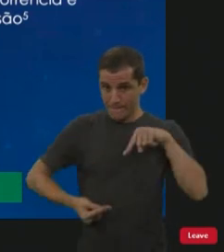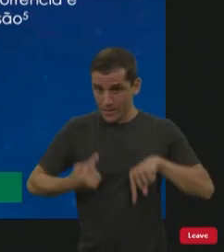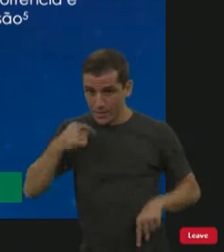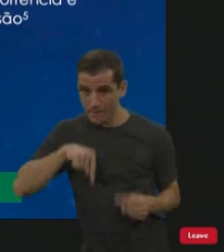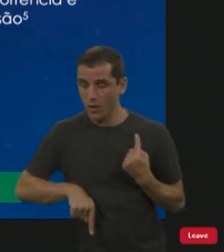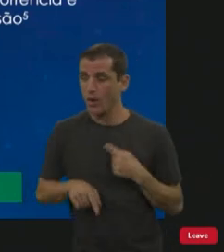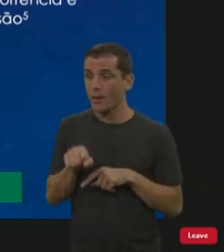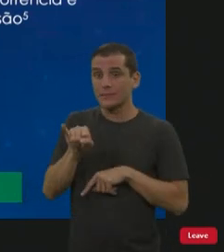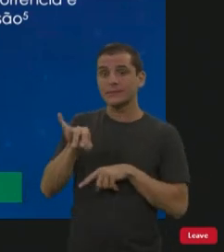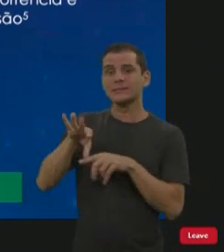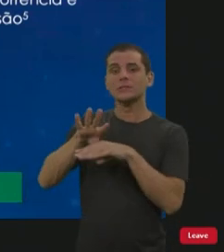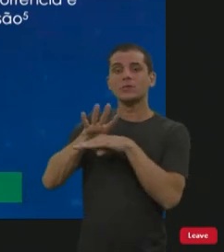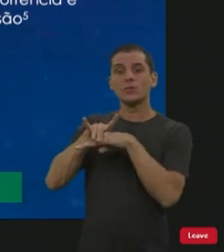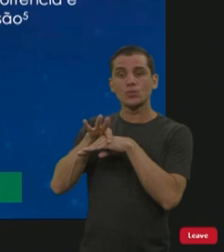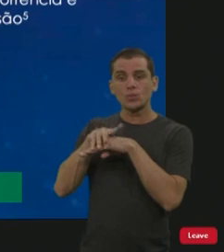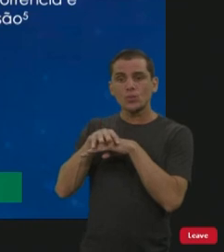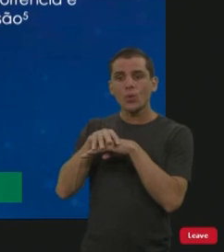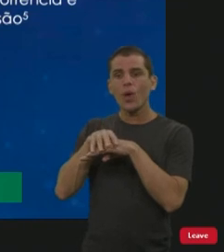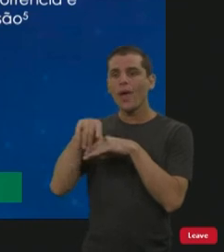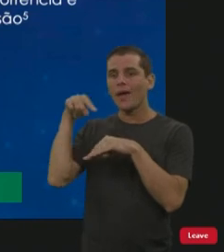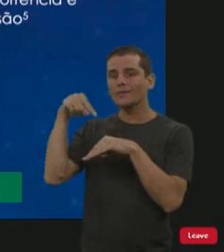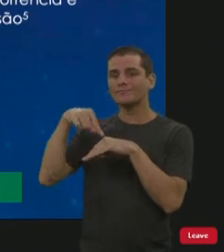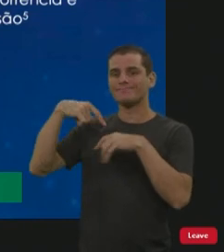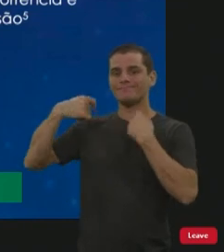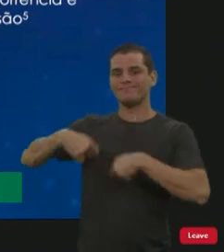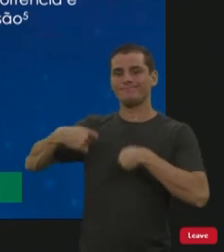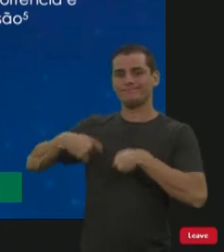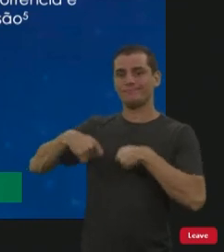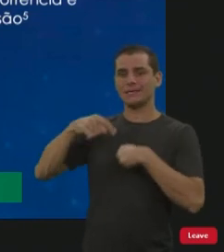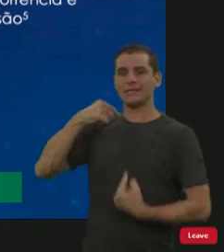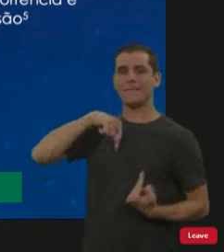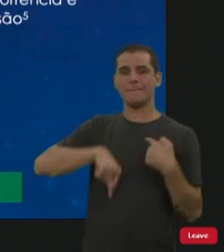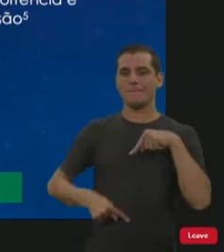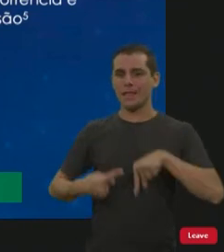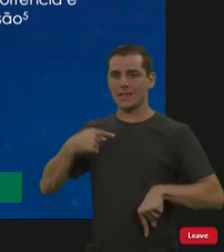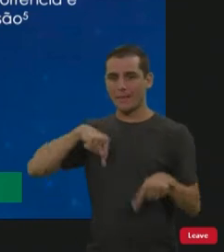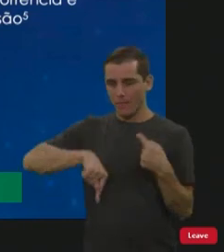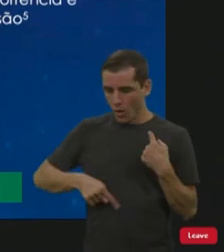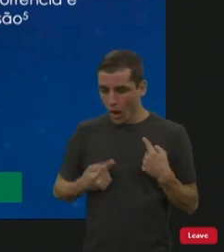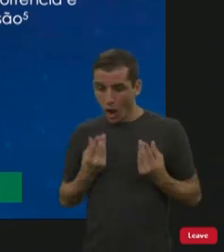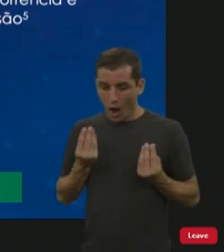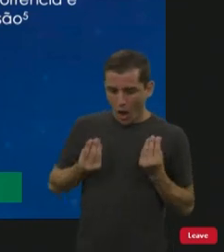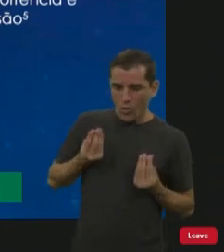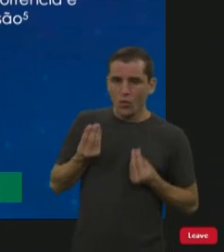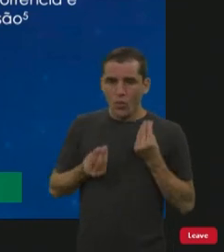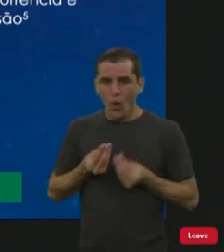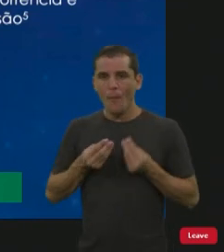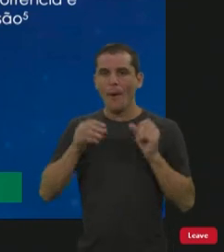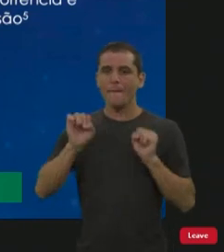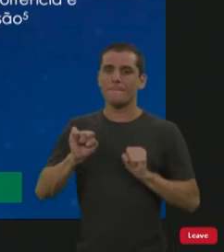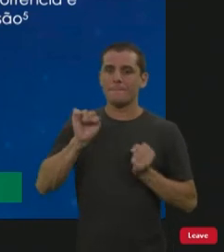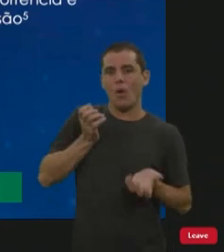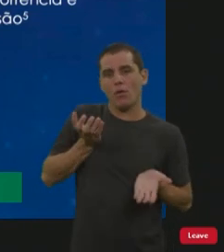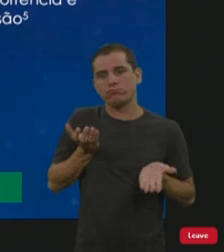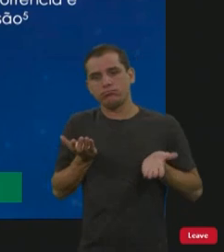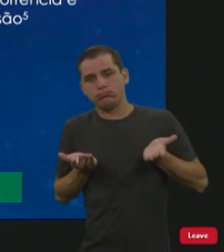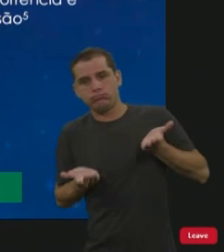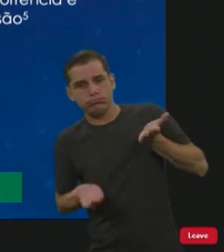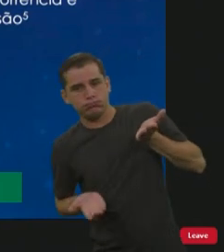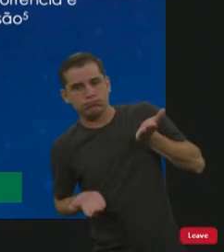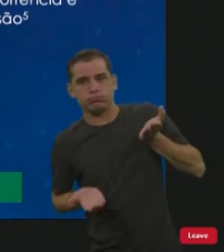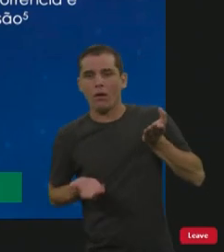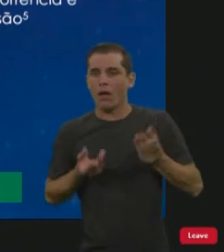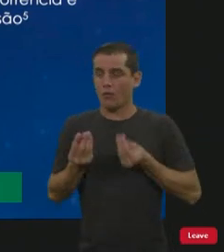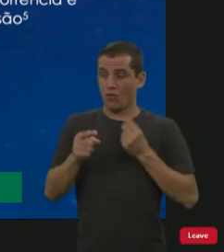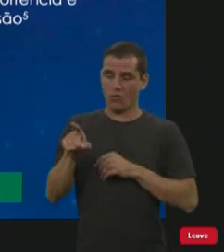doentes, quando exigem mais do metabolismo, pode ser um gatilho para uma descompensação, por exemplo.